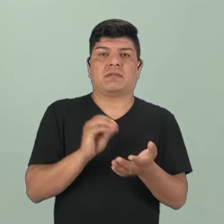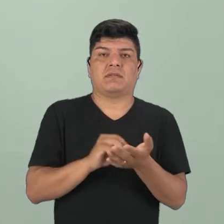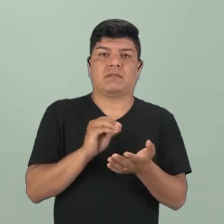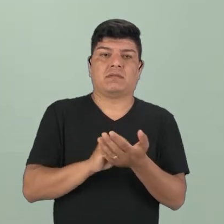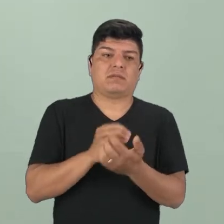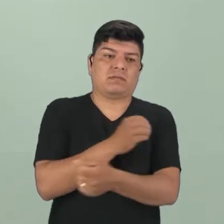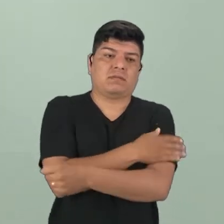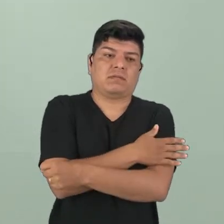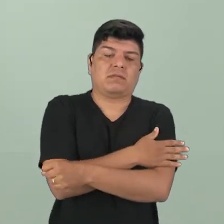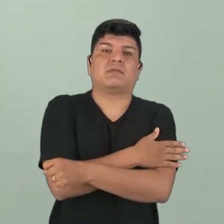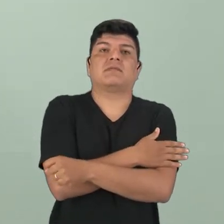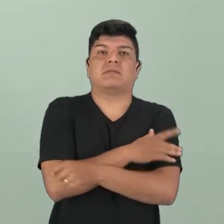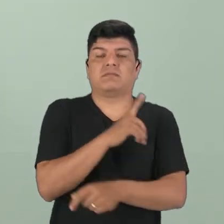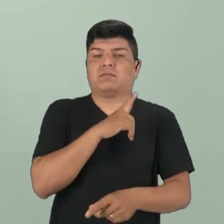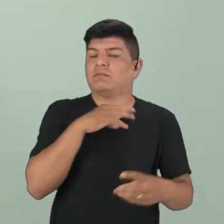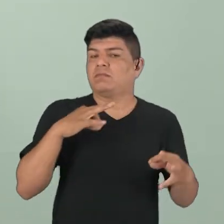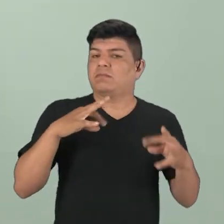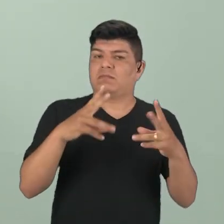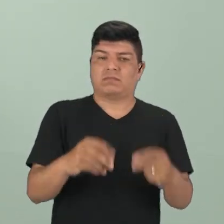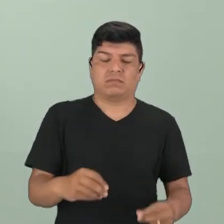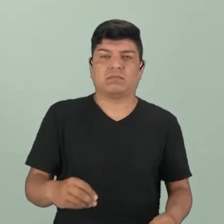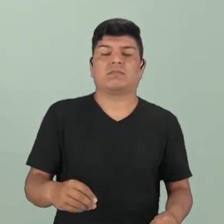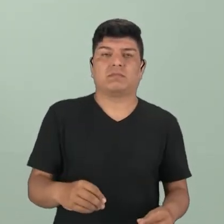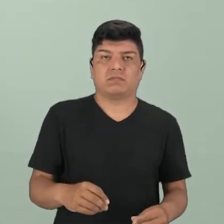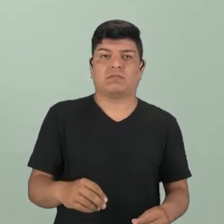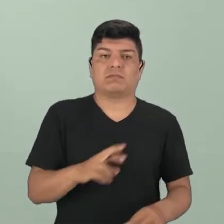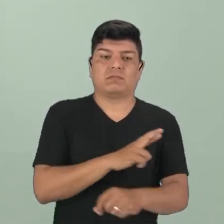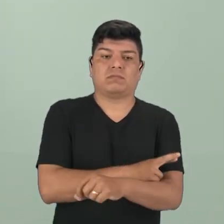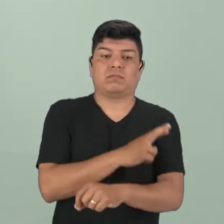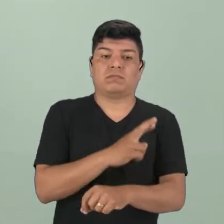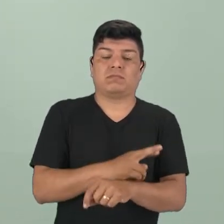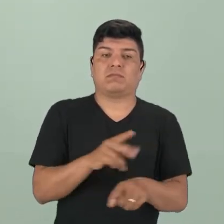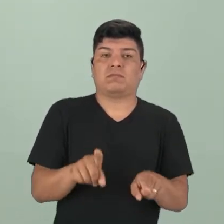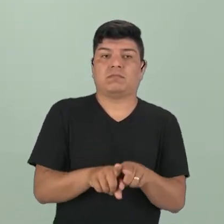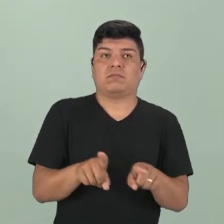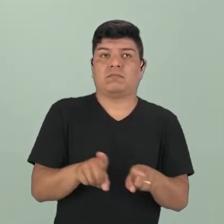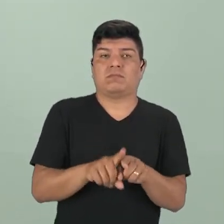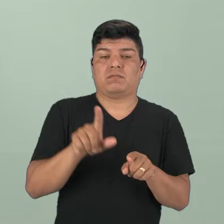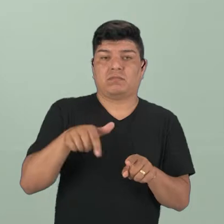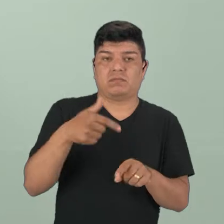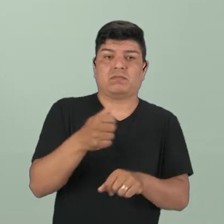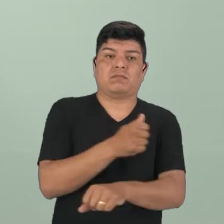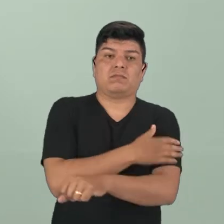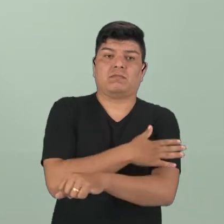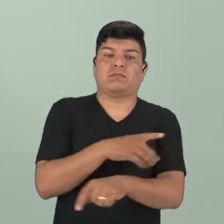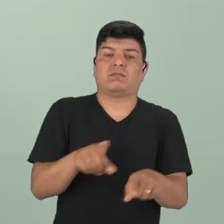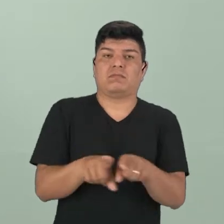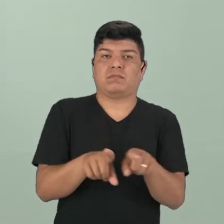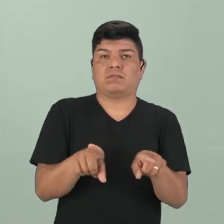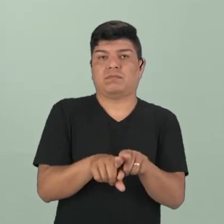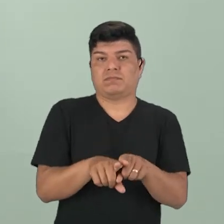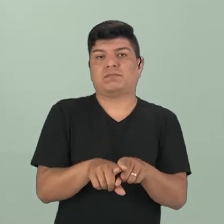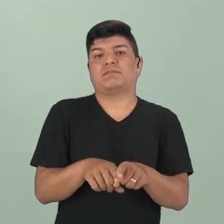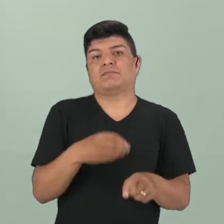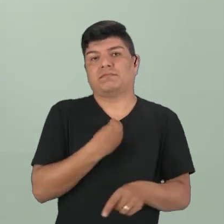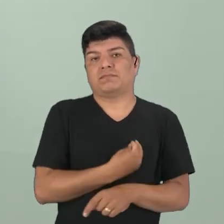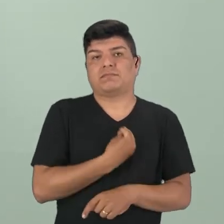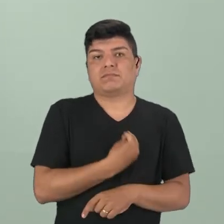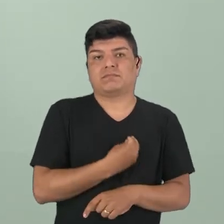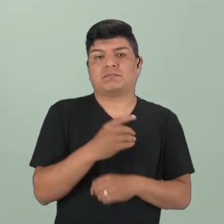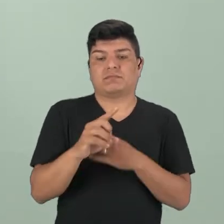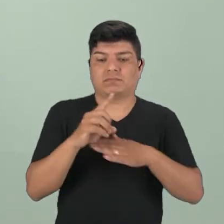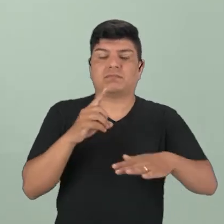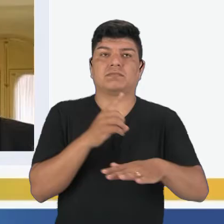religiosa, o preconceito de todo tipo, o religioso, mas também outros tipos de discriminação e preconceito que existem